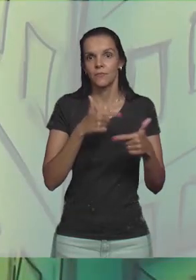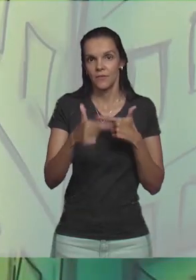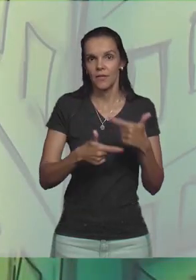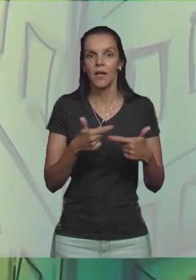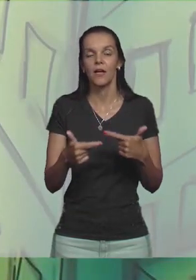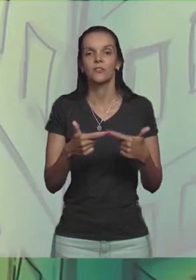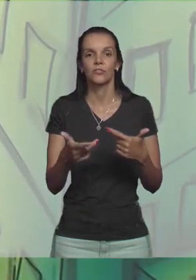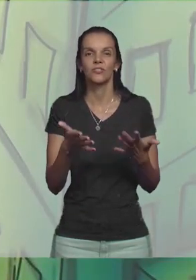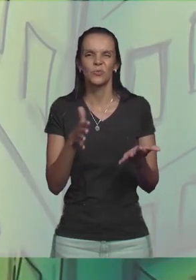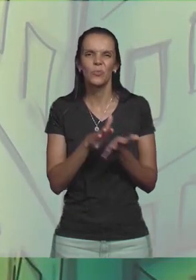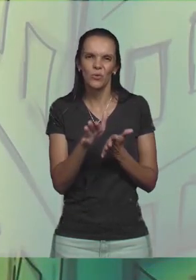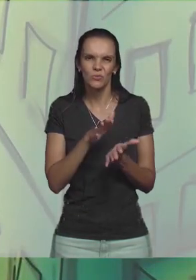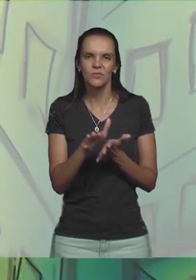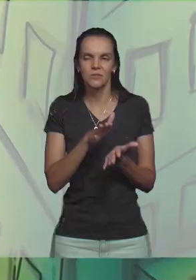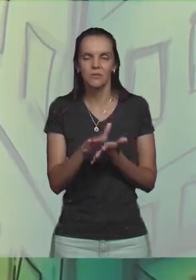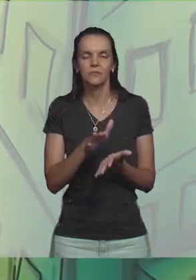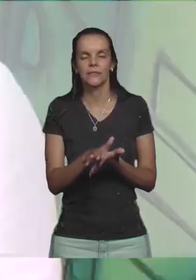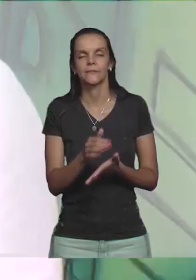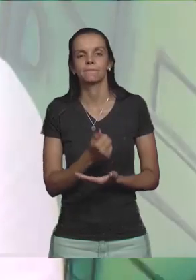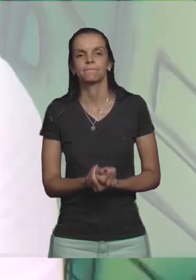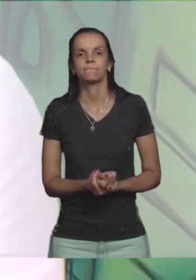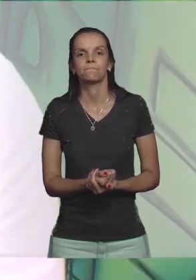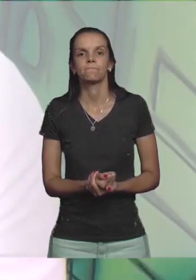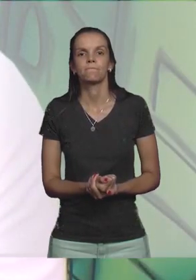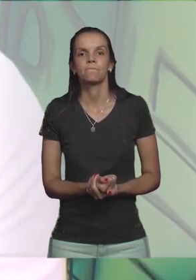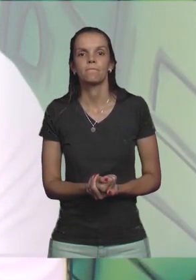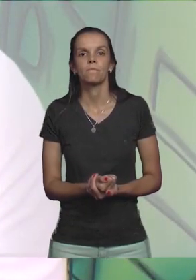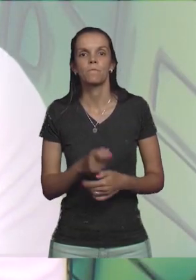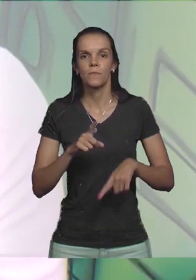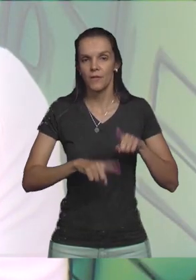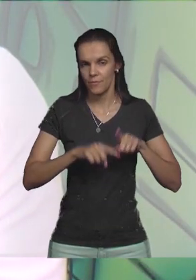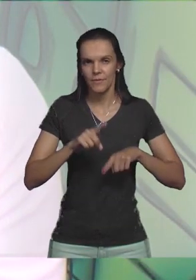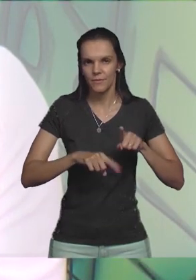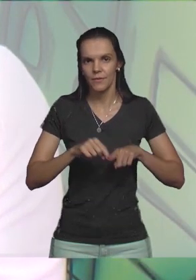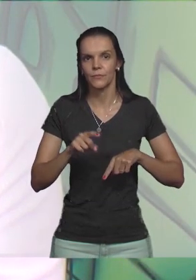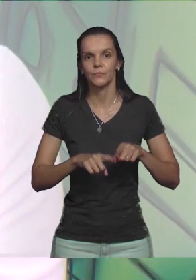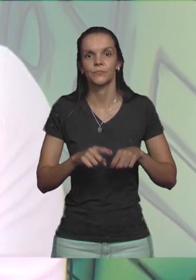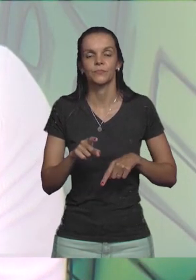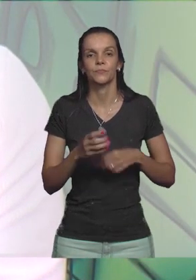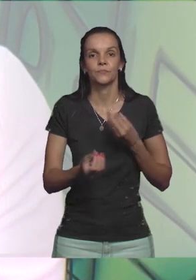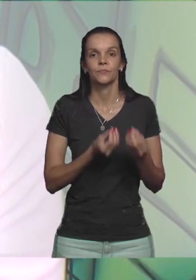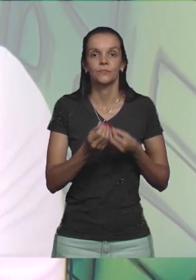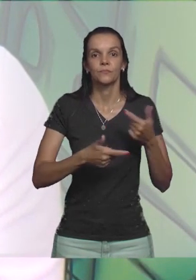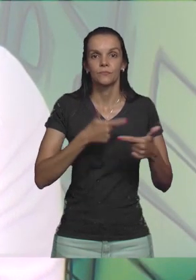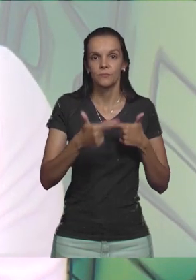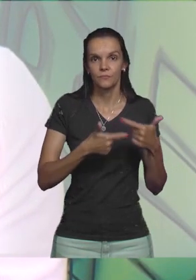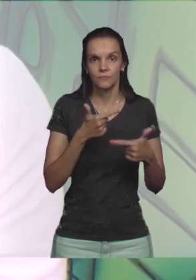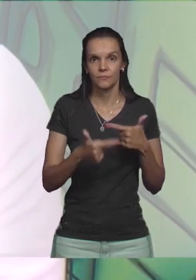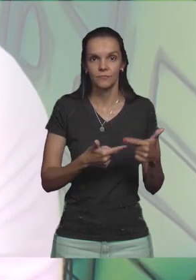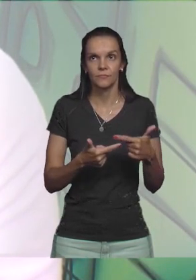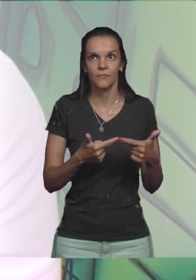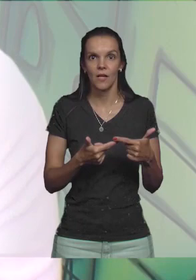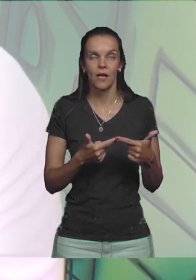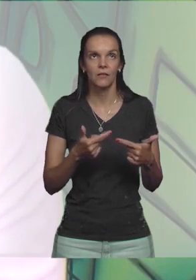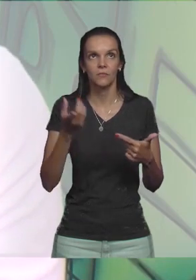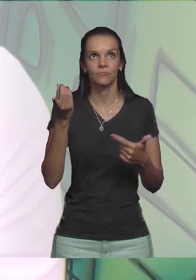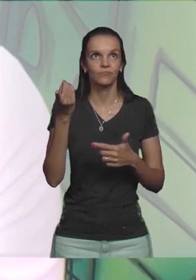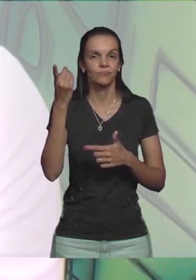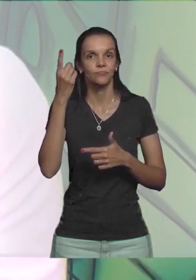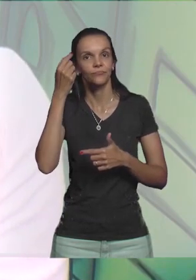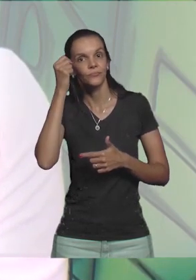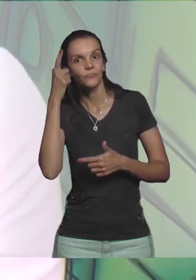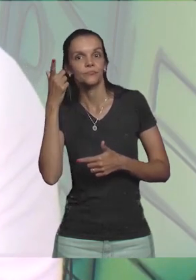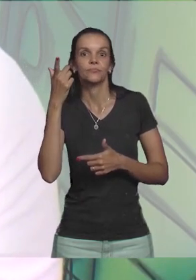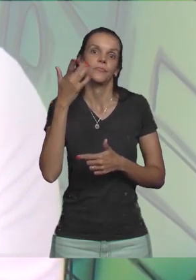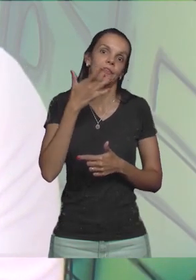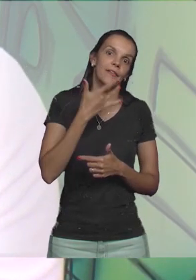função operacional, né? Geralmente acontece isso. Está na função operacional. E o que acontece? Como é que tu vai trabalhar o dia inteiro e ainda vai pensar em estudar, em